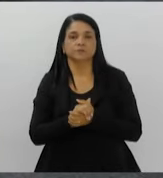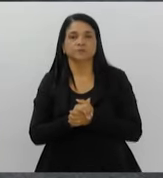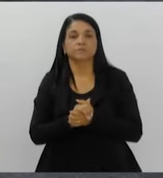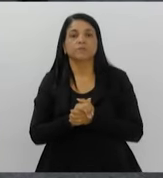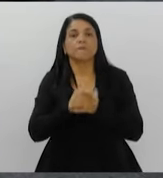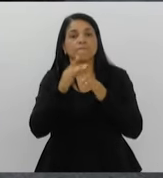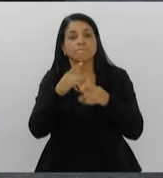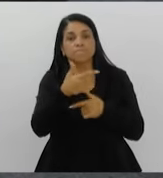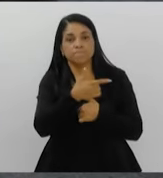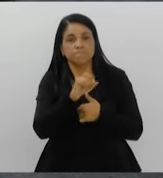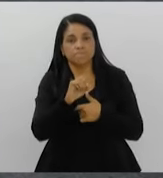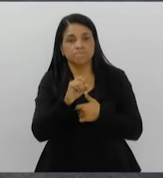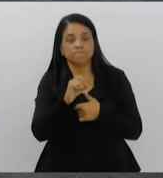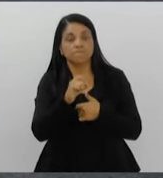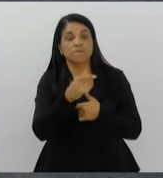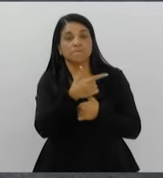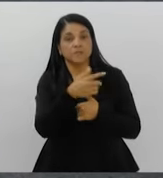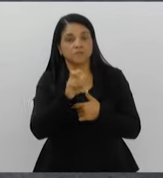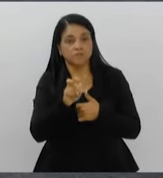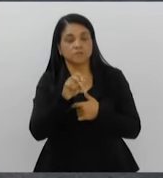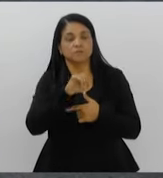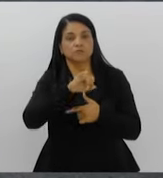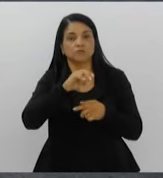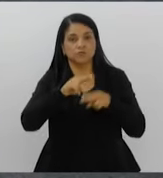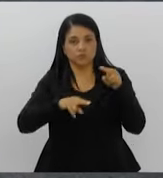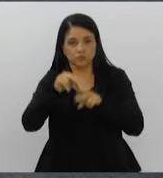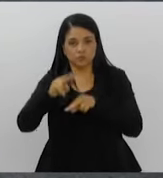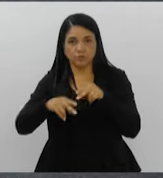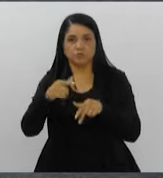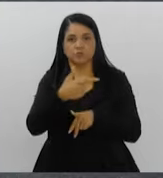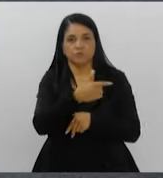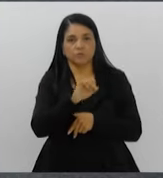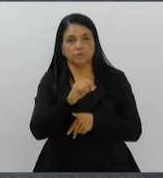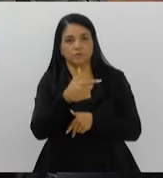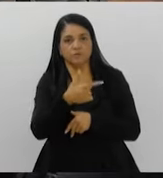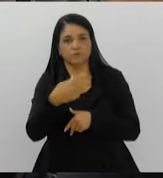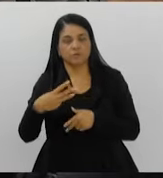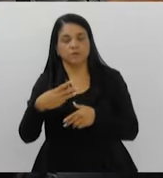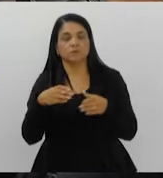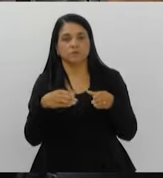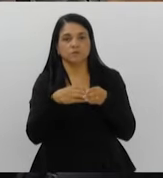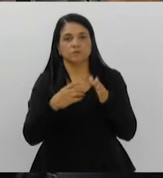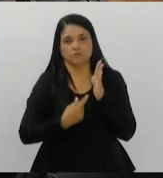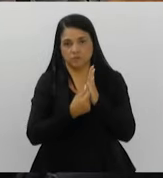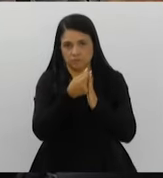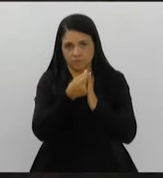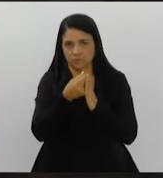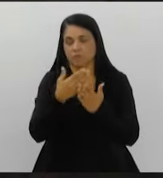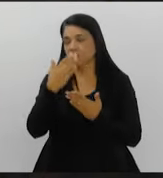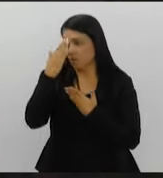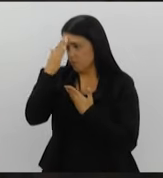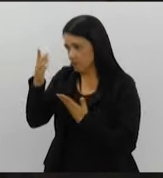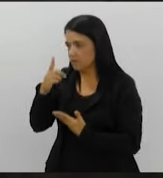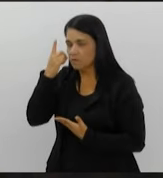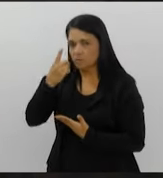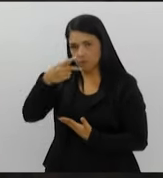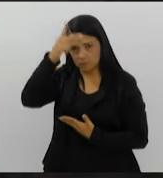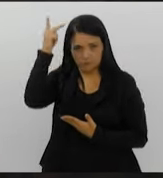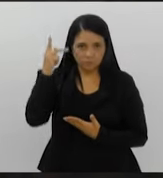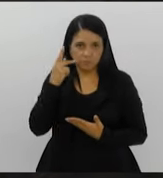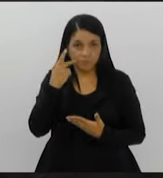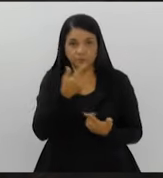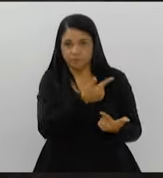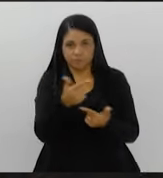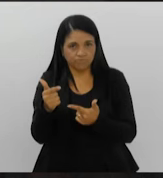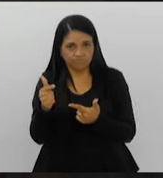Em 25 de junho de 2024, Comissão de Orçamento. Obrigada, deputado Luiz Paulo. Não